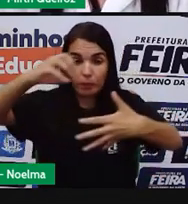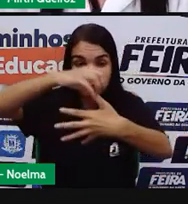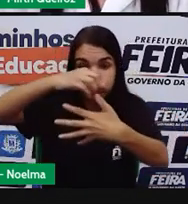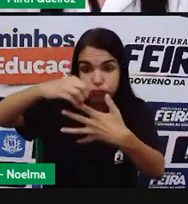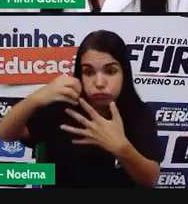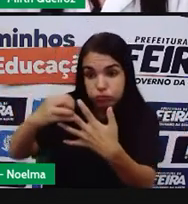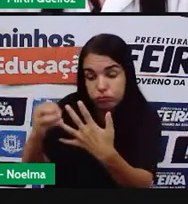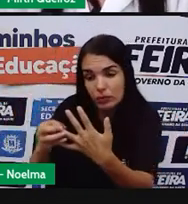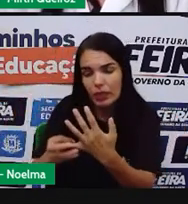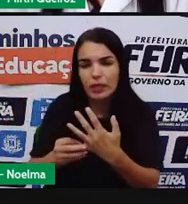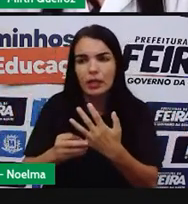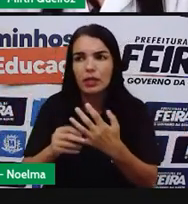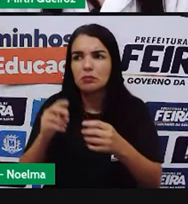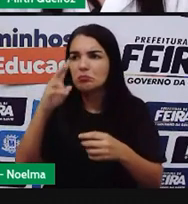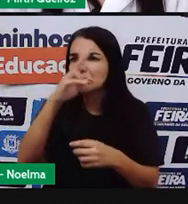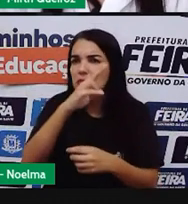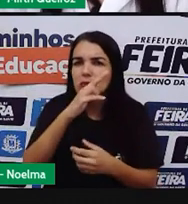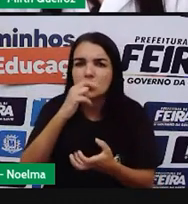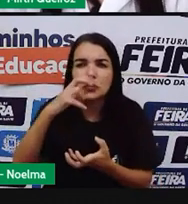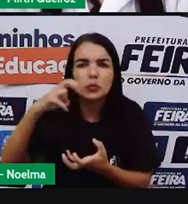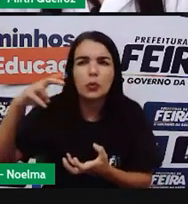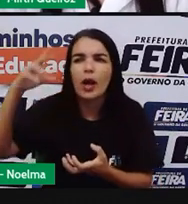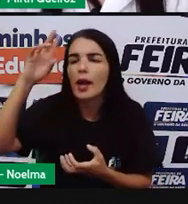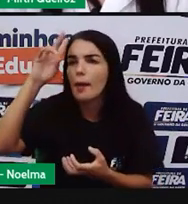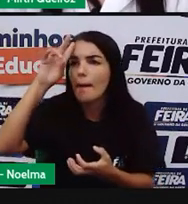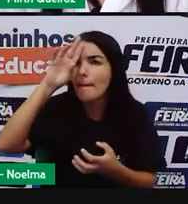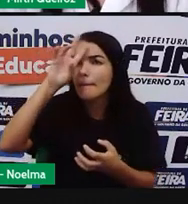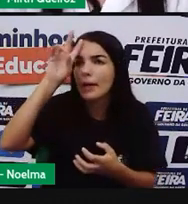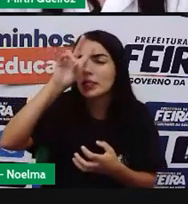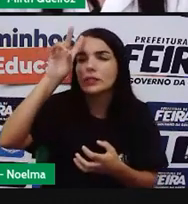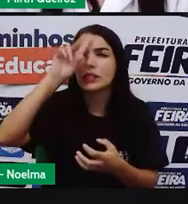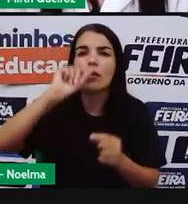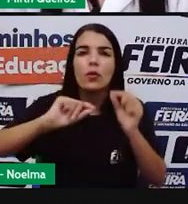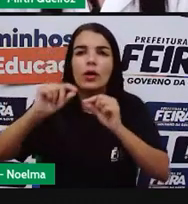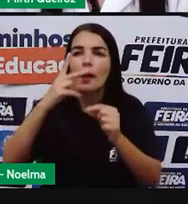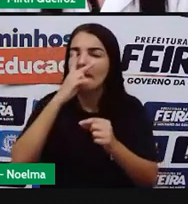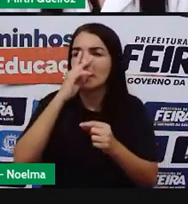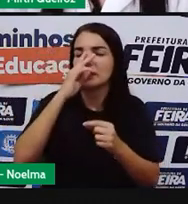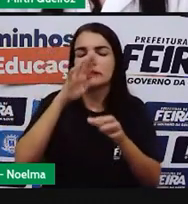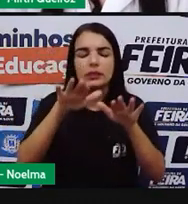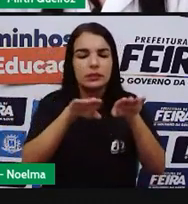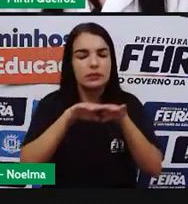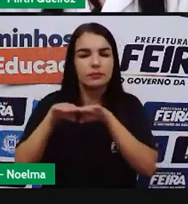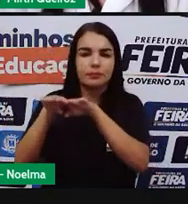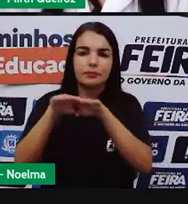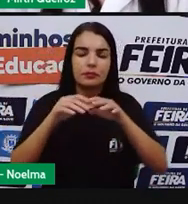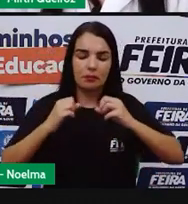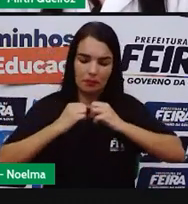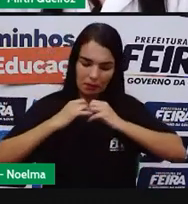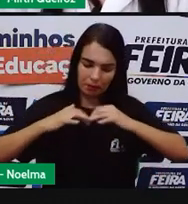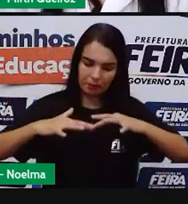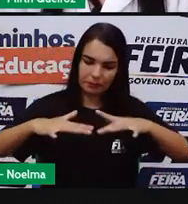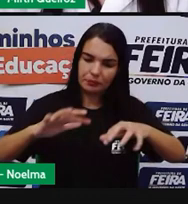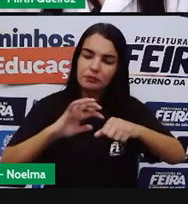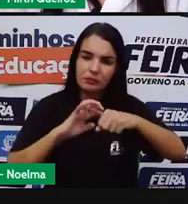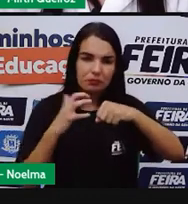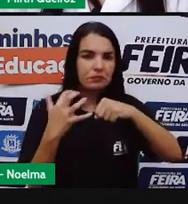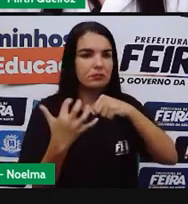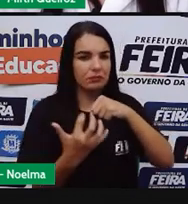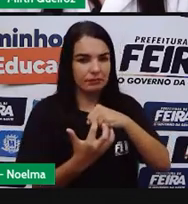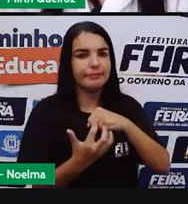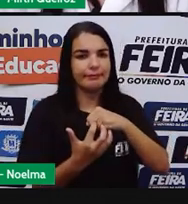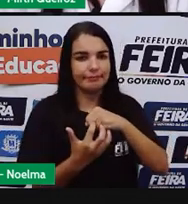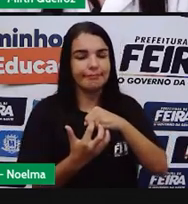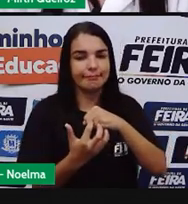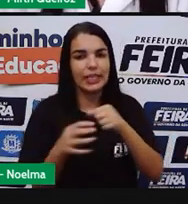não imaginaria nunca que a gente iria passar por uma situação semelhante, que foi essa pandemia aí do novo coronavírus,